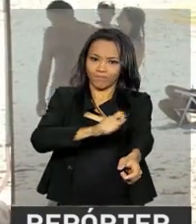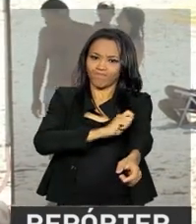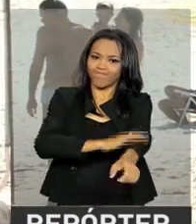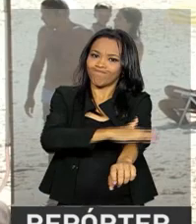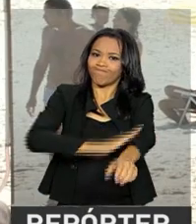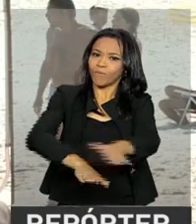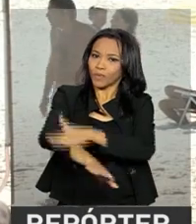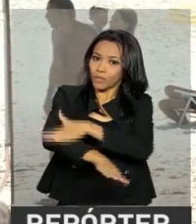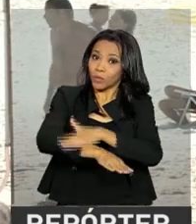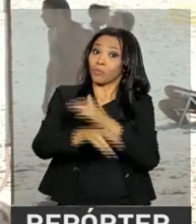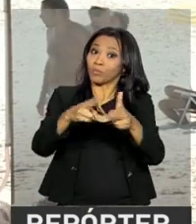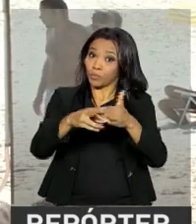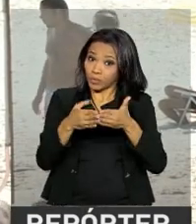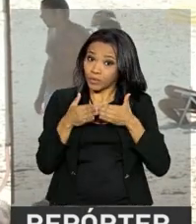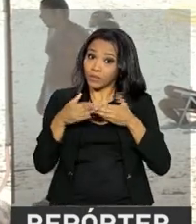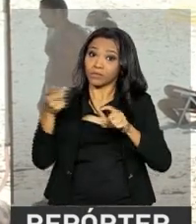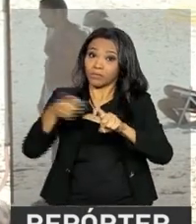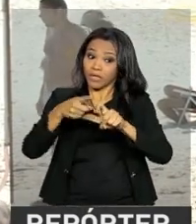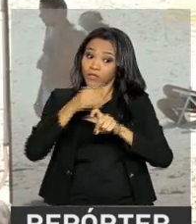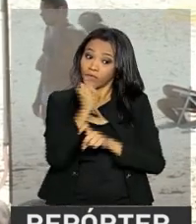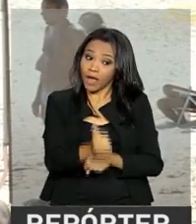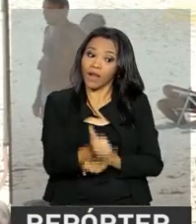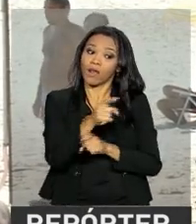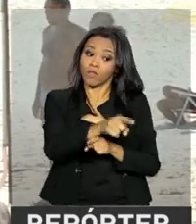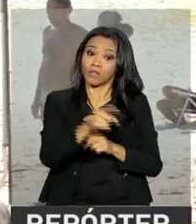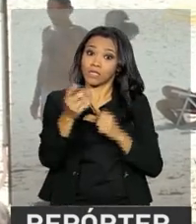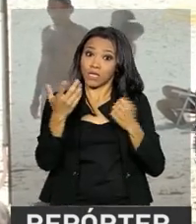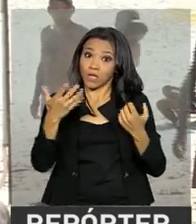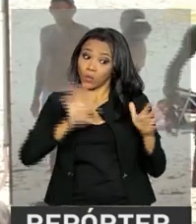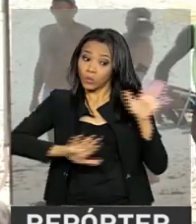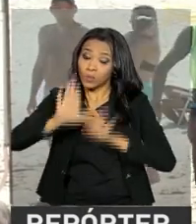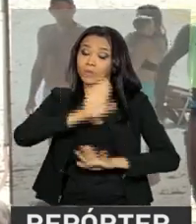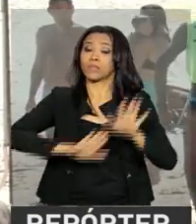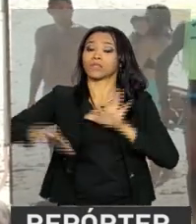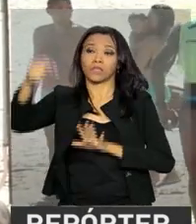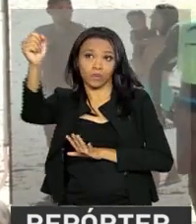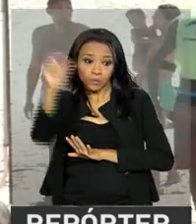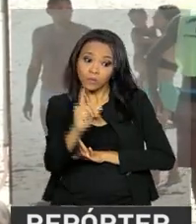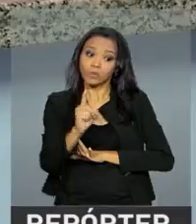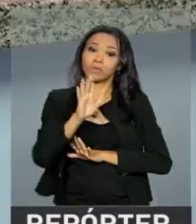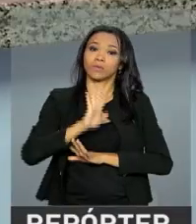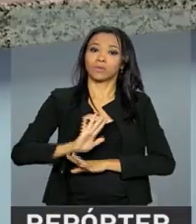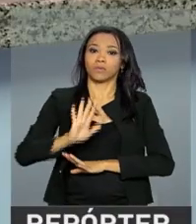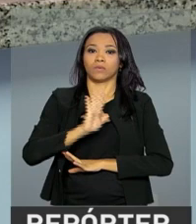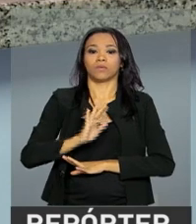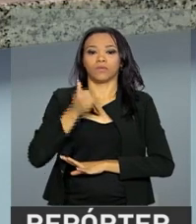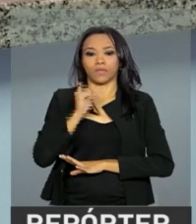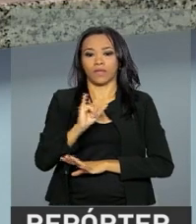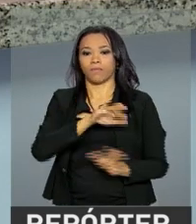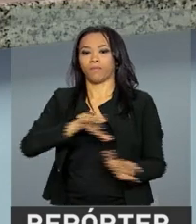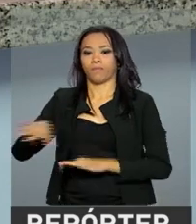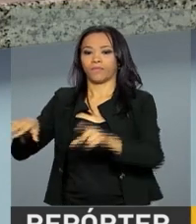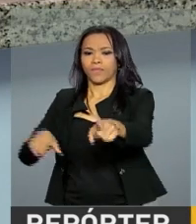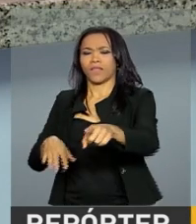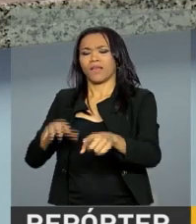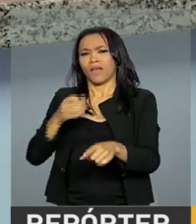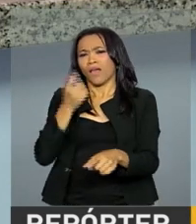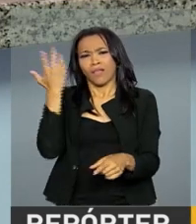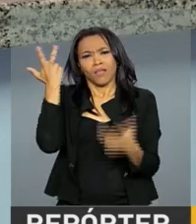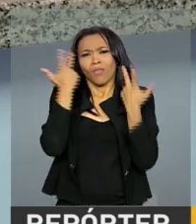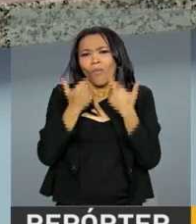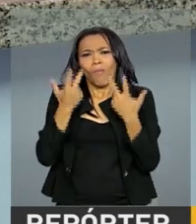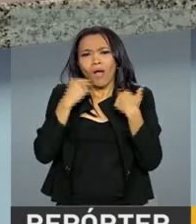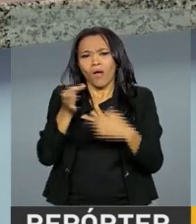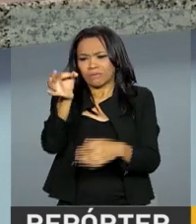os médicos alertam. Na hora de curtir o verão, todo cuidado com o sol é pouco. Manchas, é muito comum, por causa